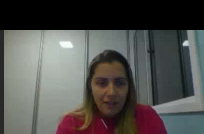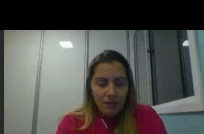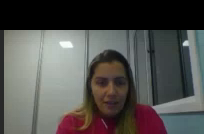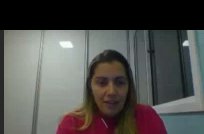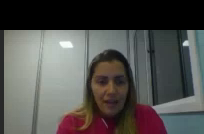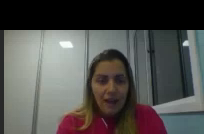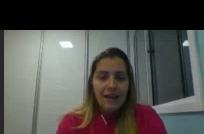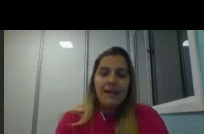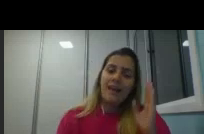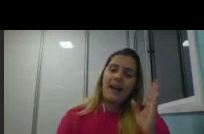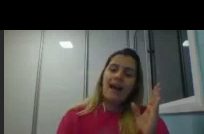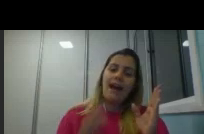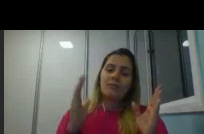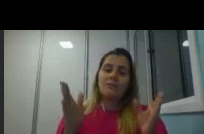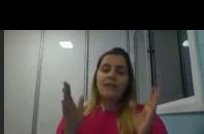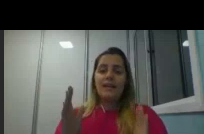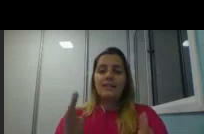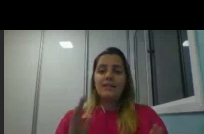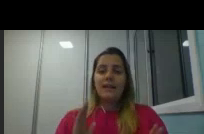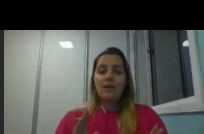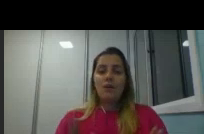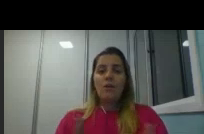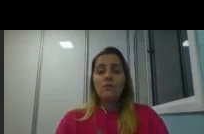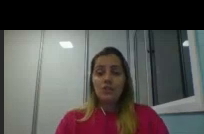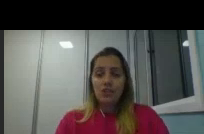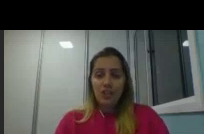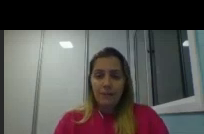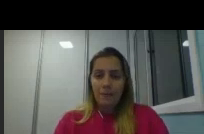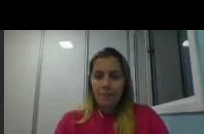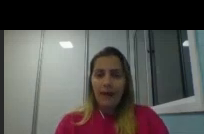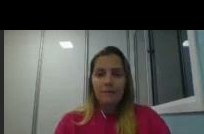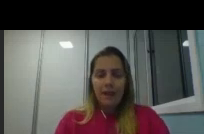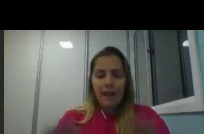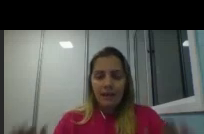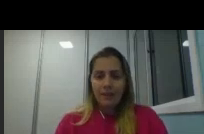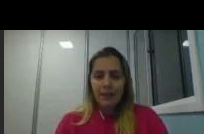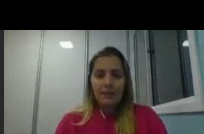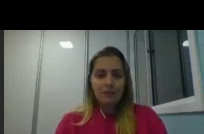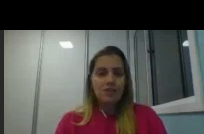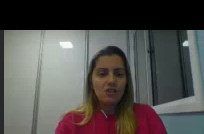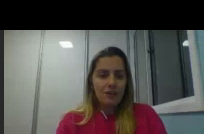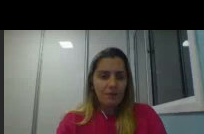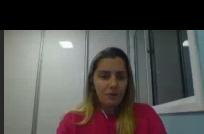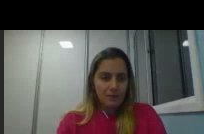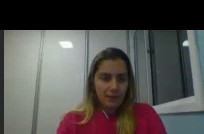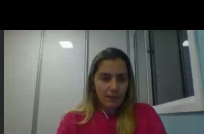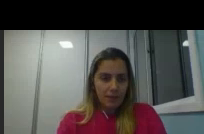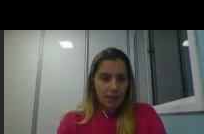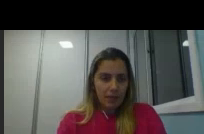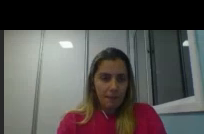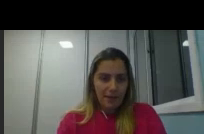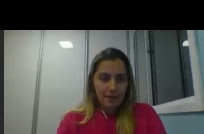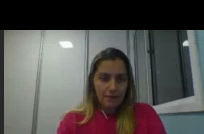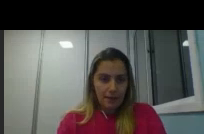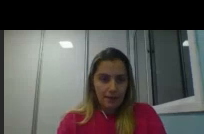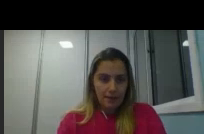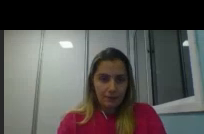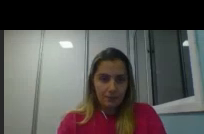parte de dentro do DNA, que é A com T, T com G, tá? Até aqui a gente já viu na